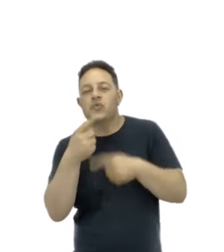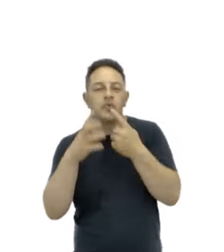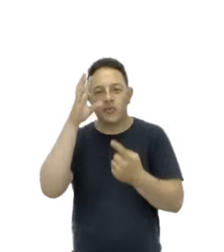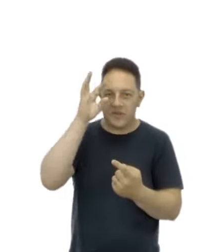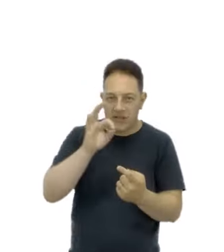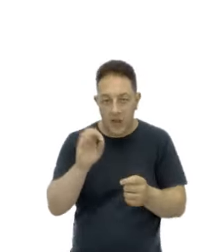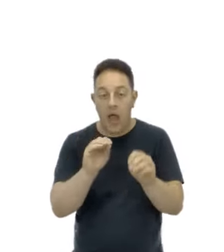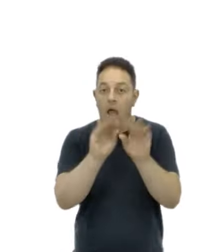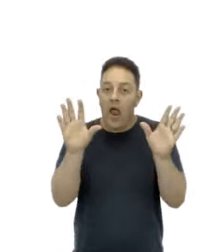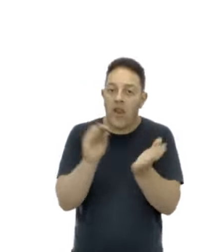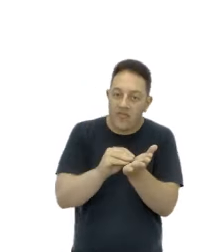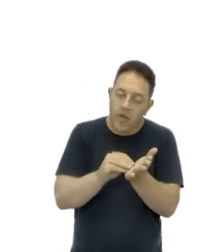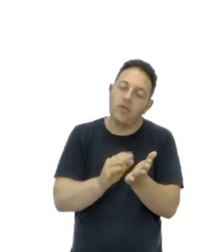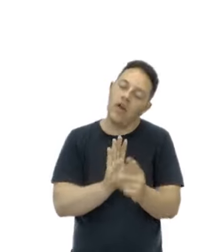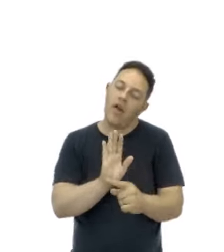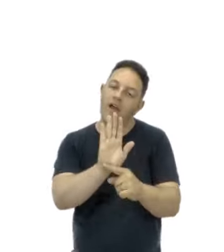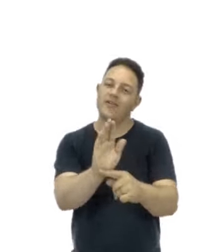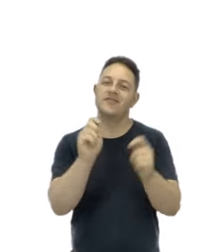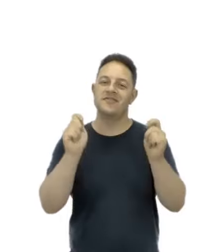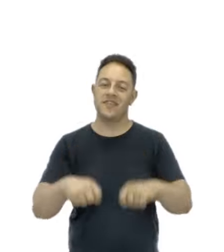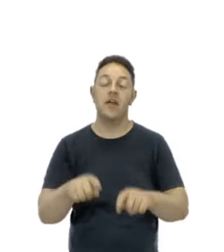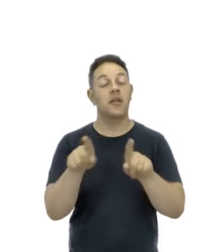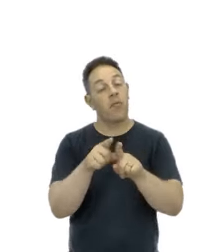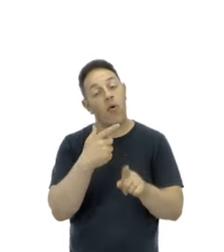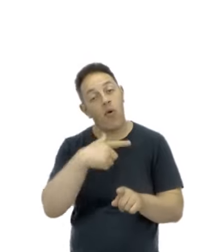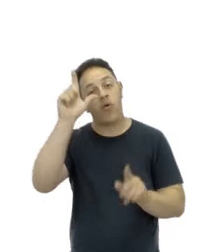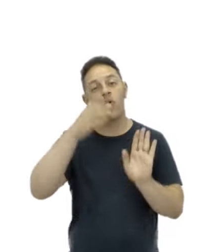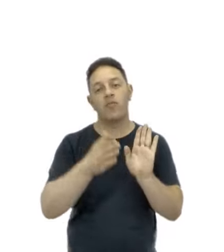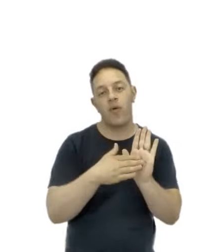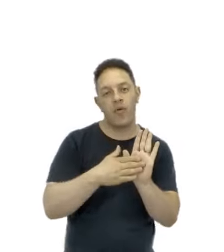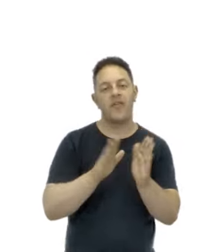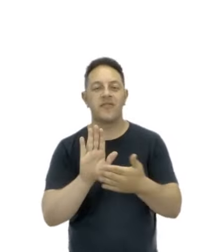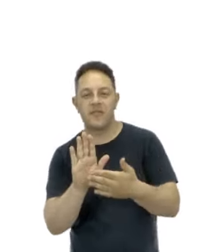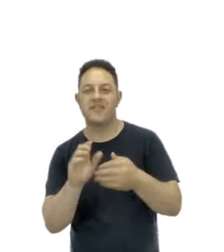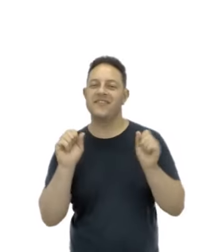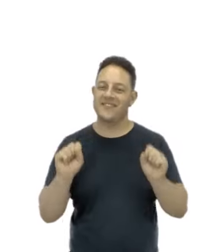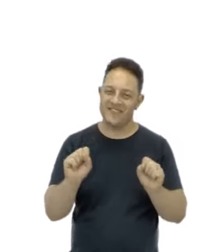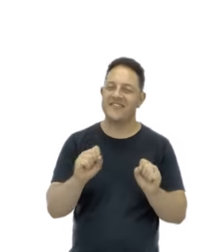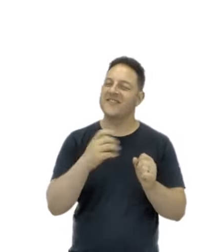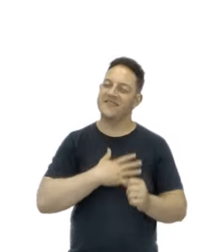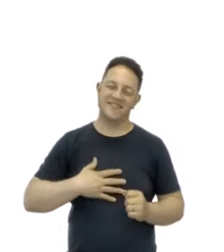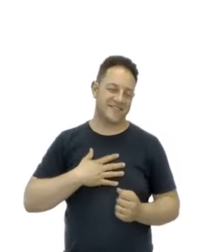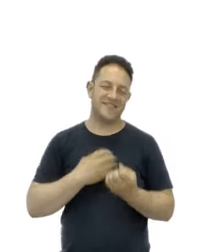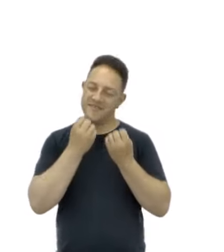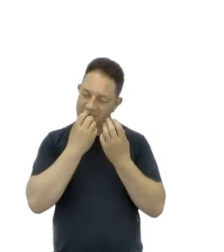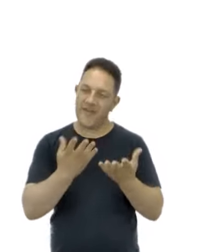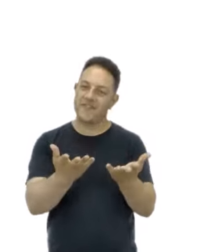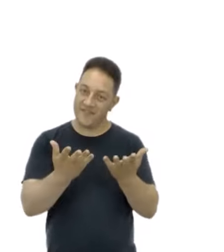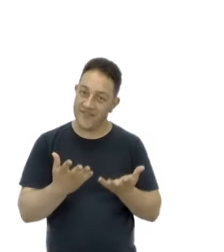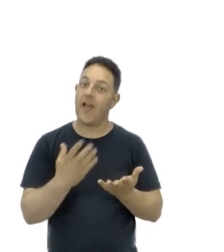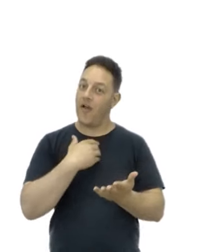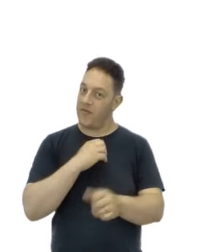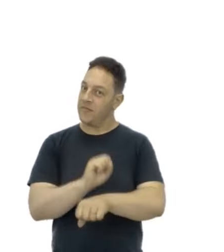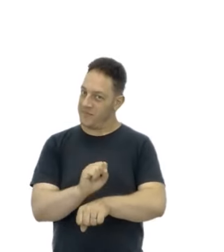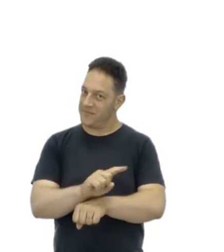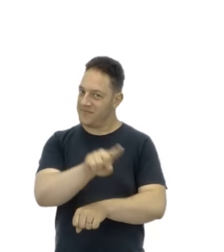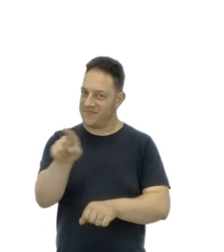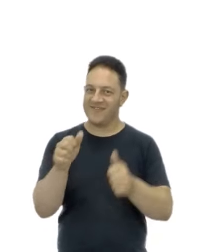tenha ficado muito esclarecido, e propondo também algumas situações. Será sempre um prazer, tá? Contamos com vocês